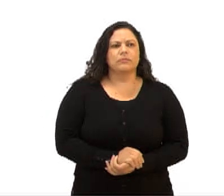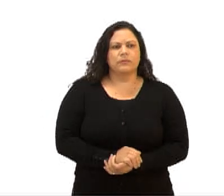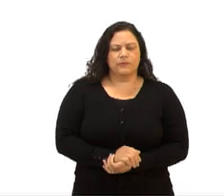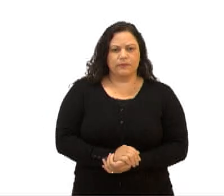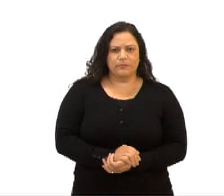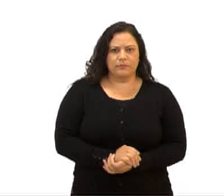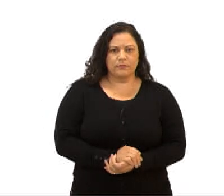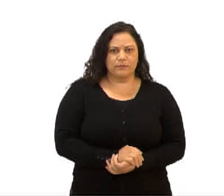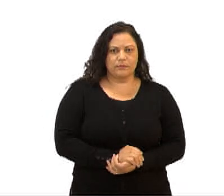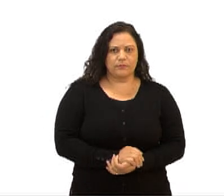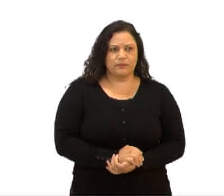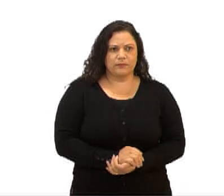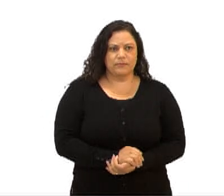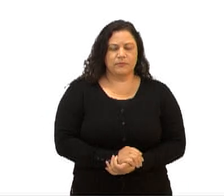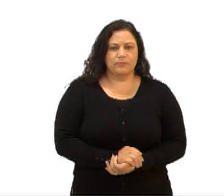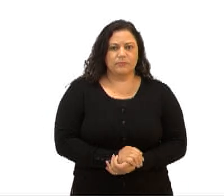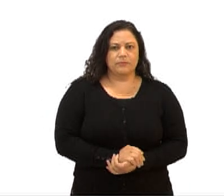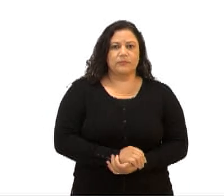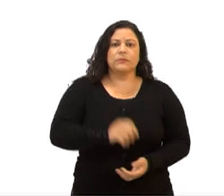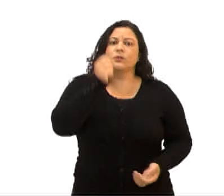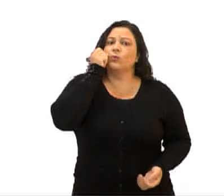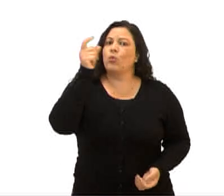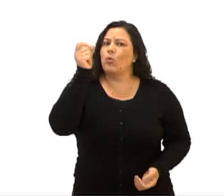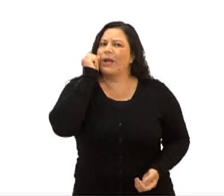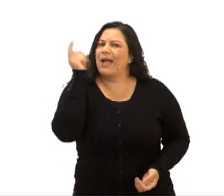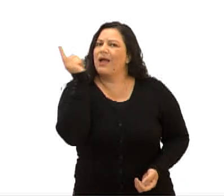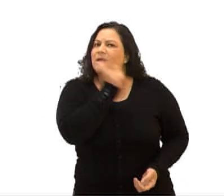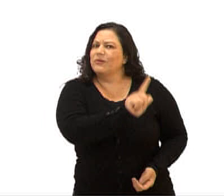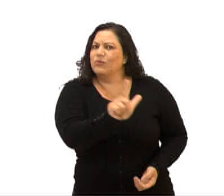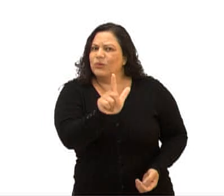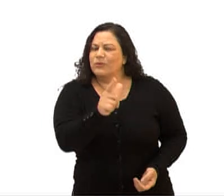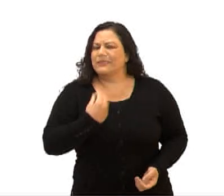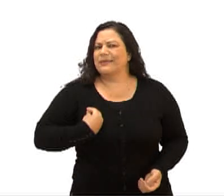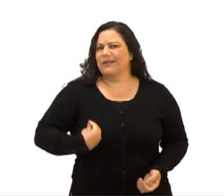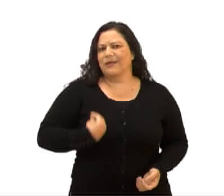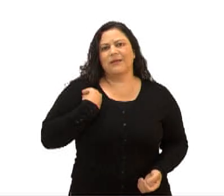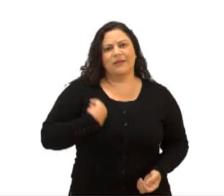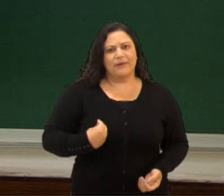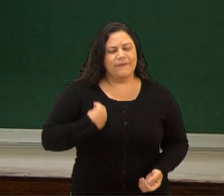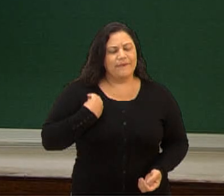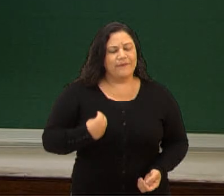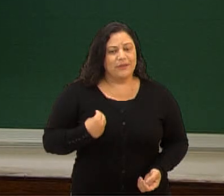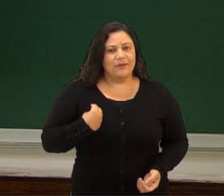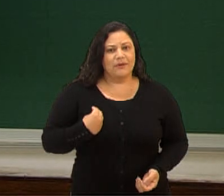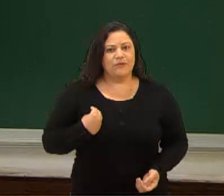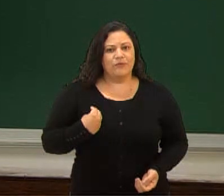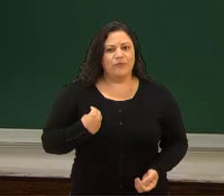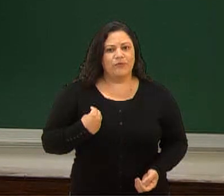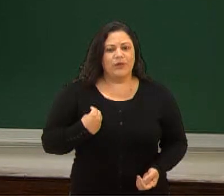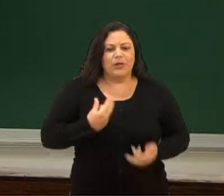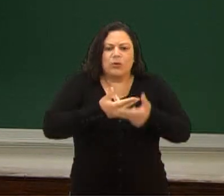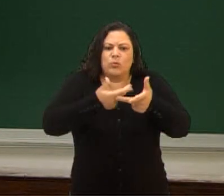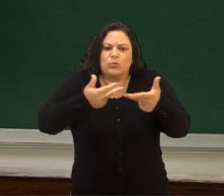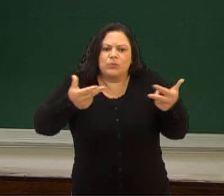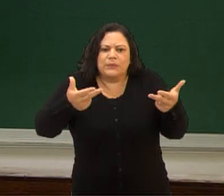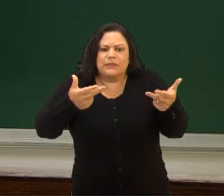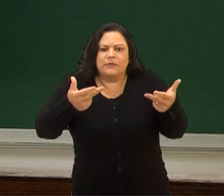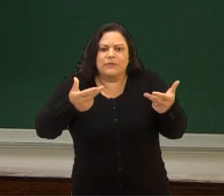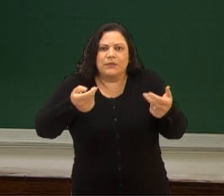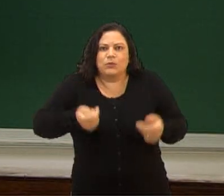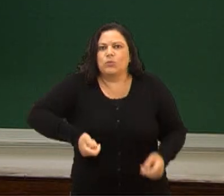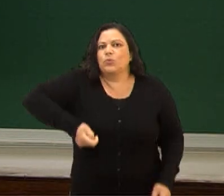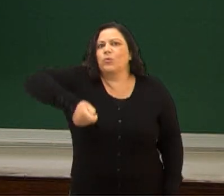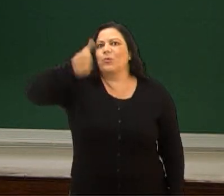fatal events. O gato consegue sobreviver a alguns eventos fatais,